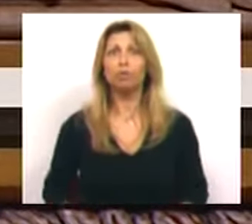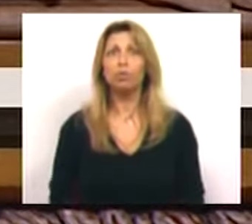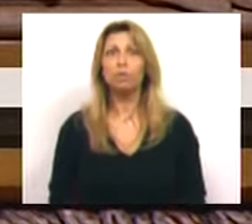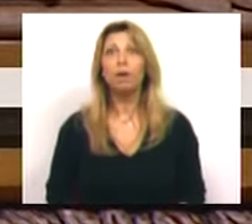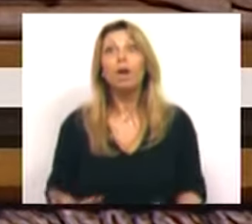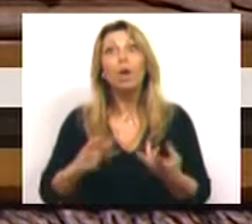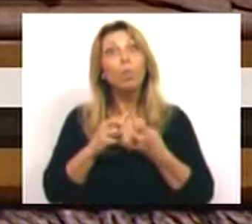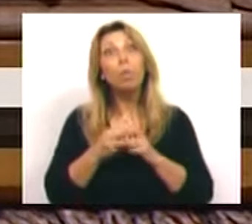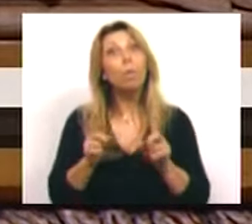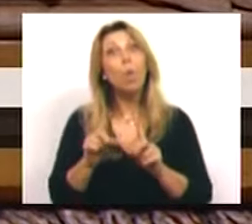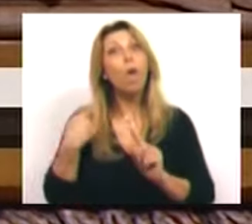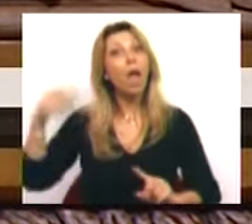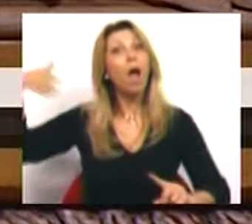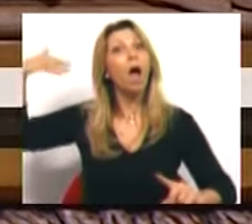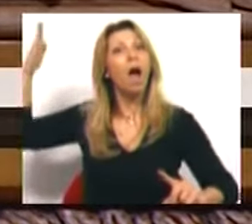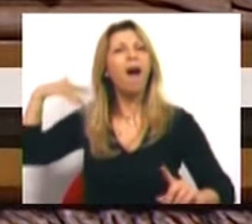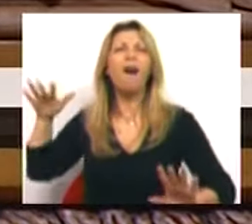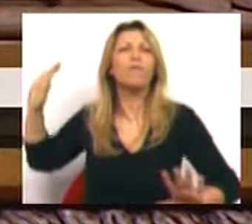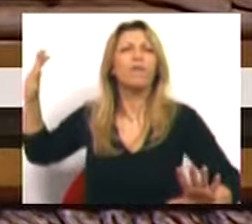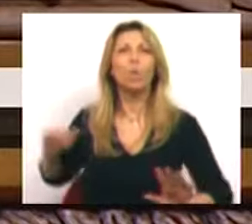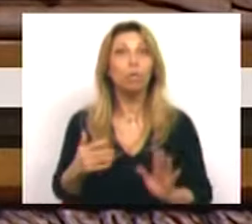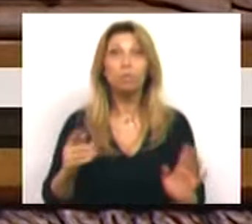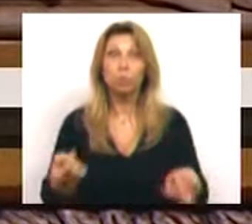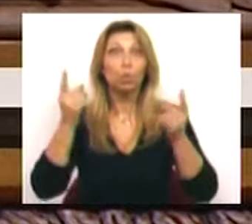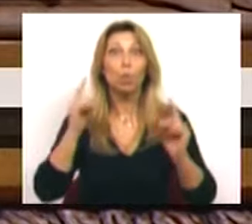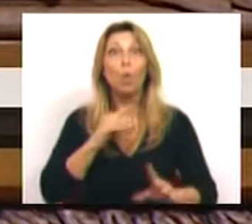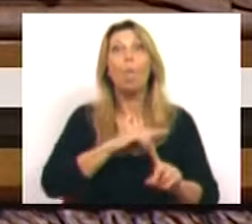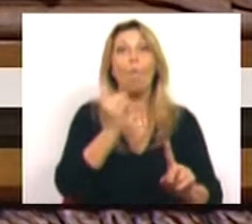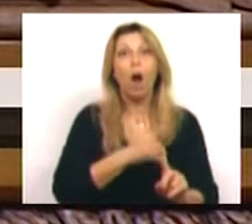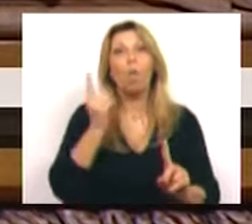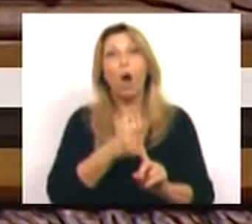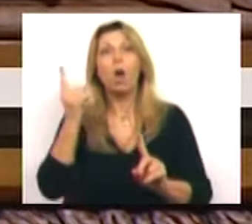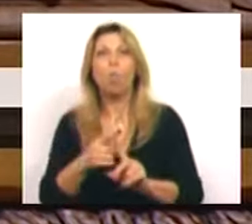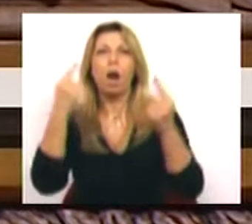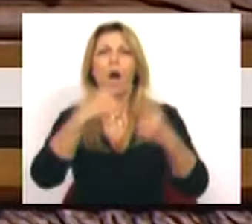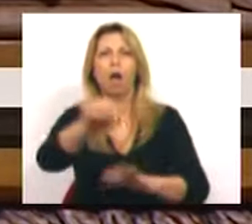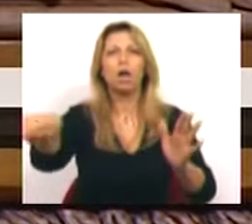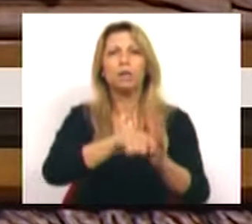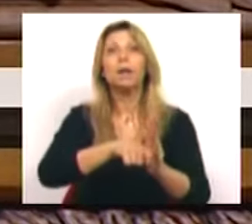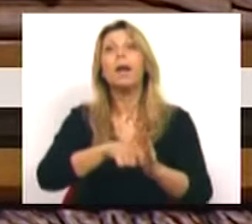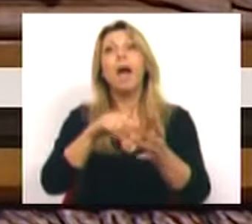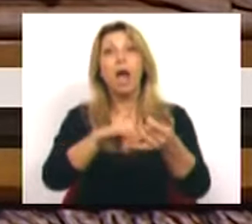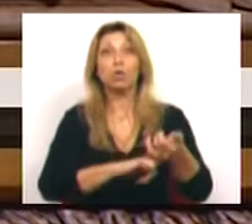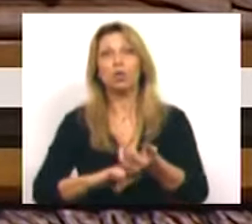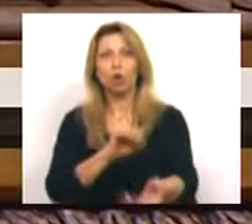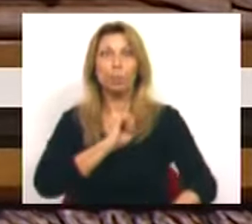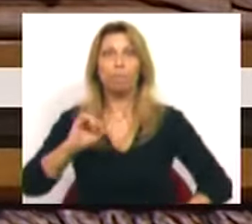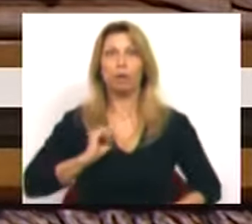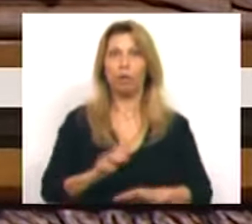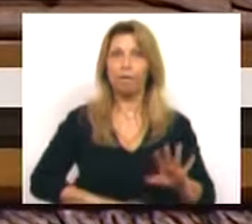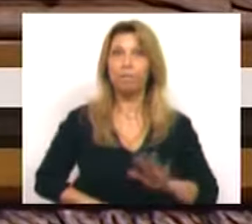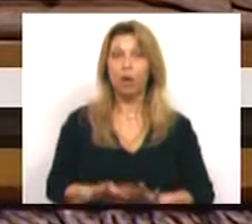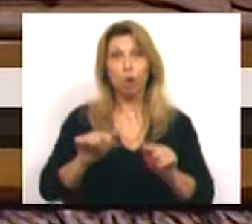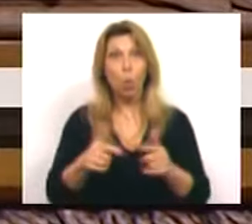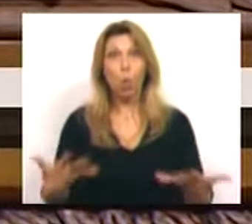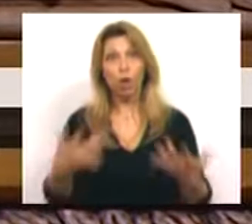não ficou lá atrás no tempo. Todos os anos se repete a chantagem das associações patronais. Hoje aí